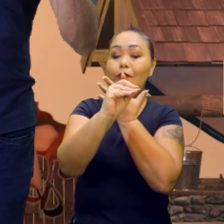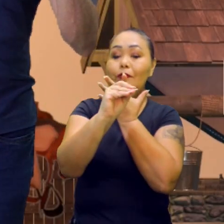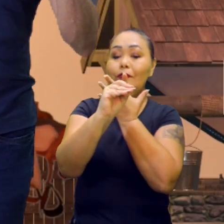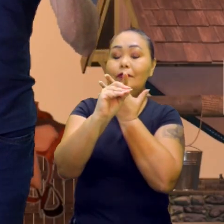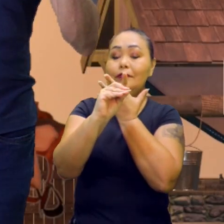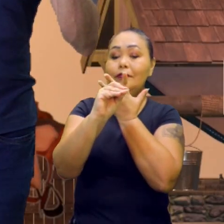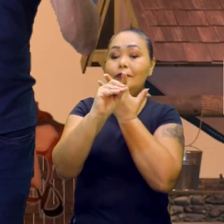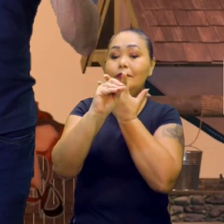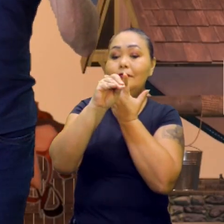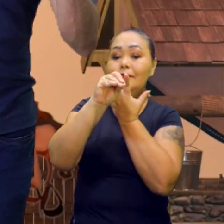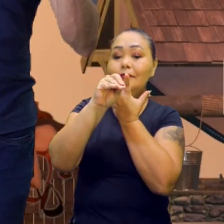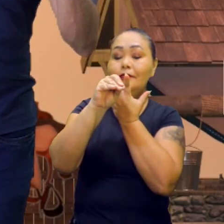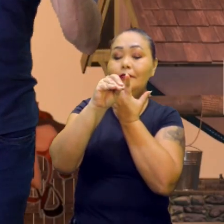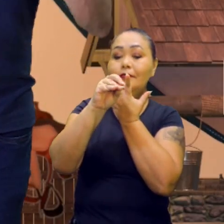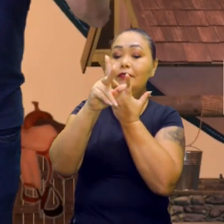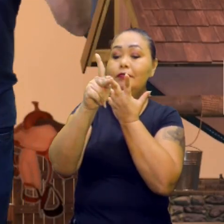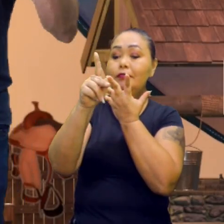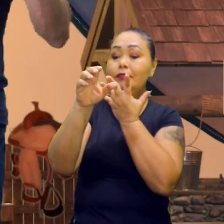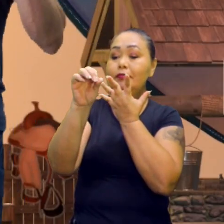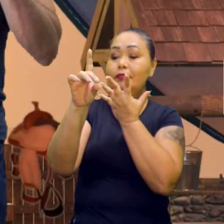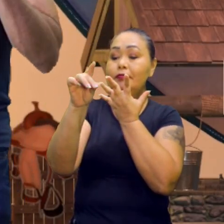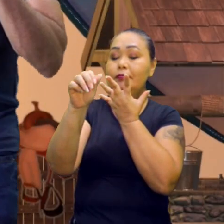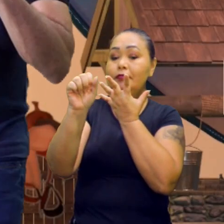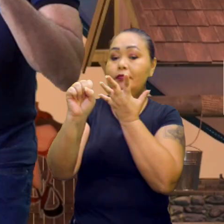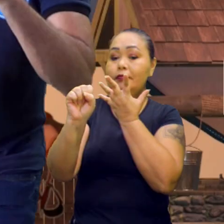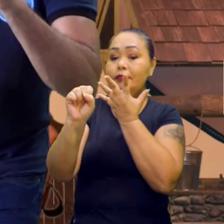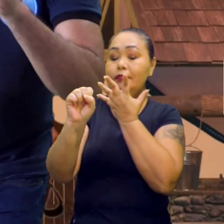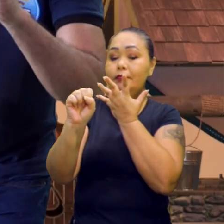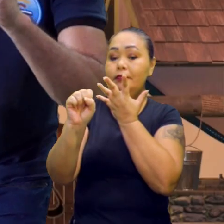poda de